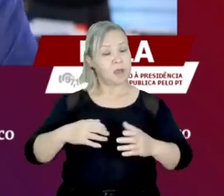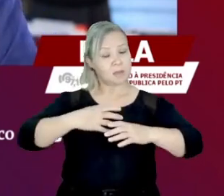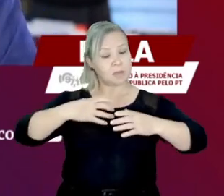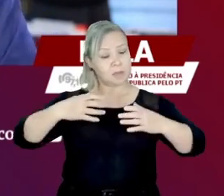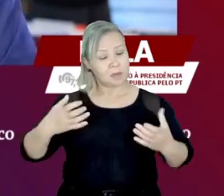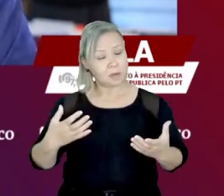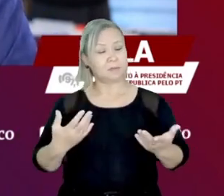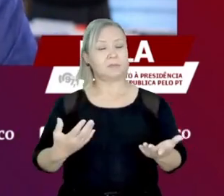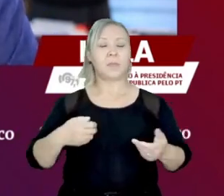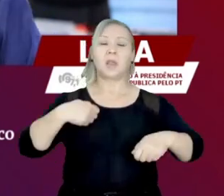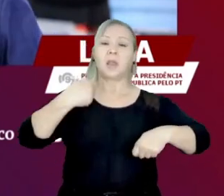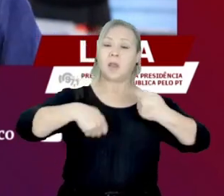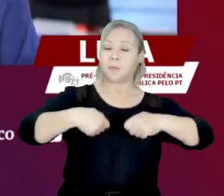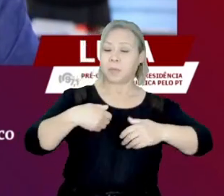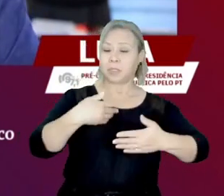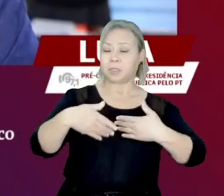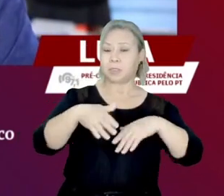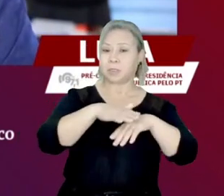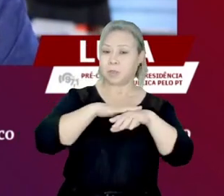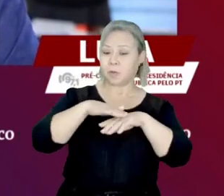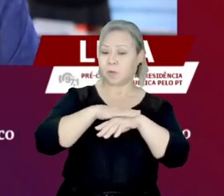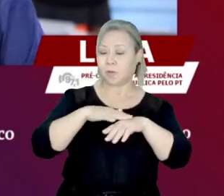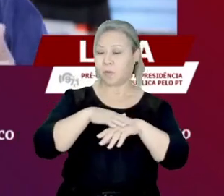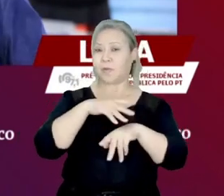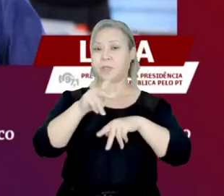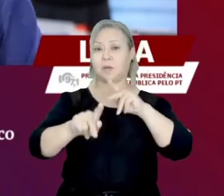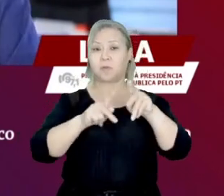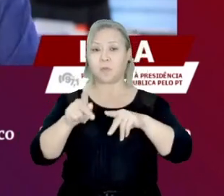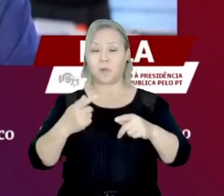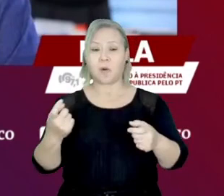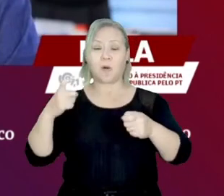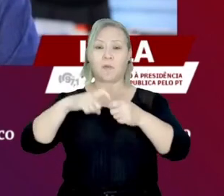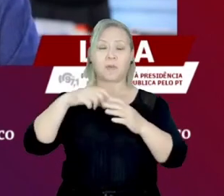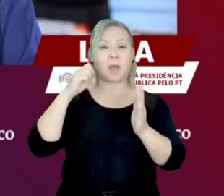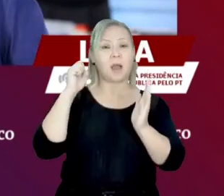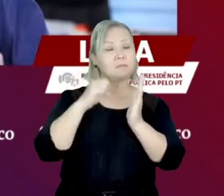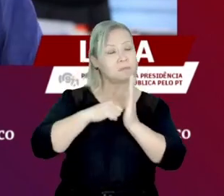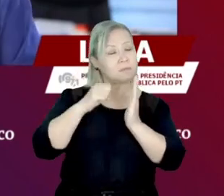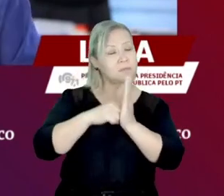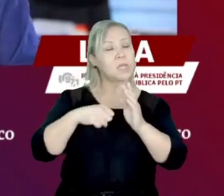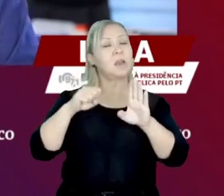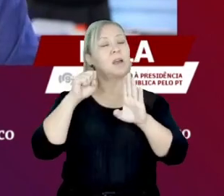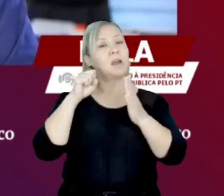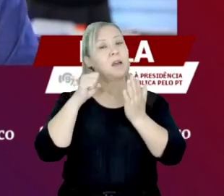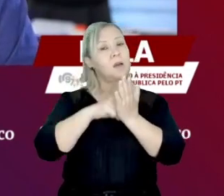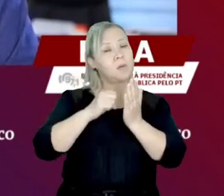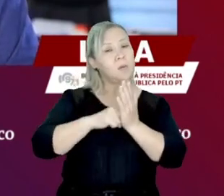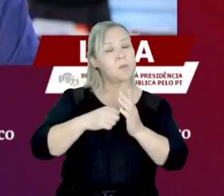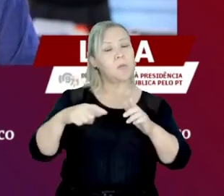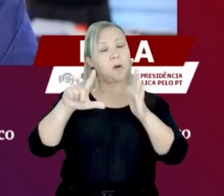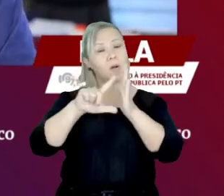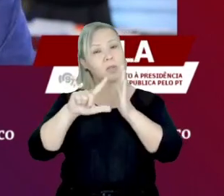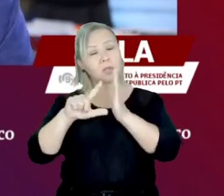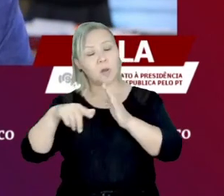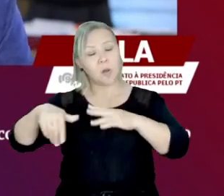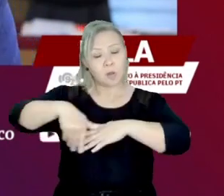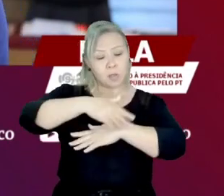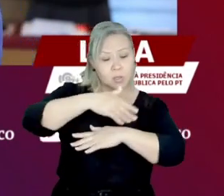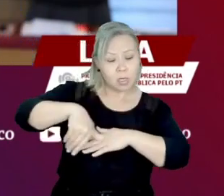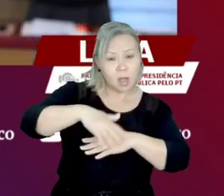com o povo. É assim que se faz um partido, é assim que se constrói uma vitória e é assim que se governa. E quando